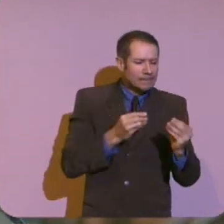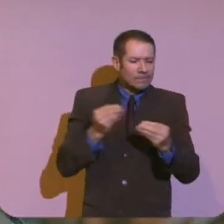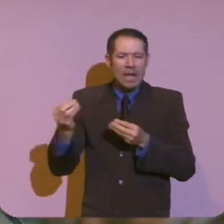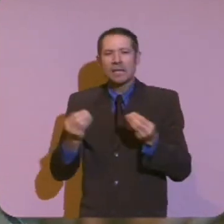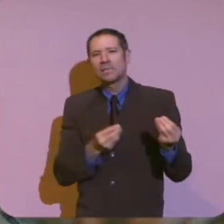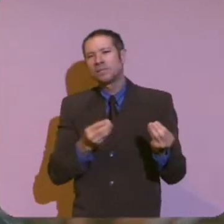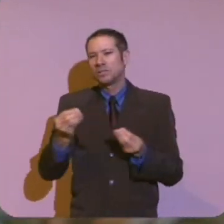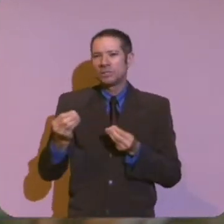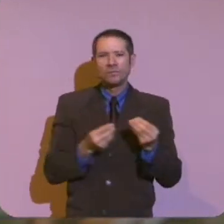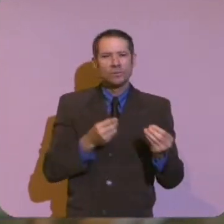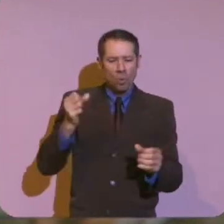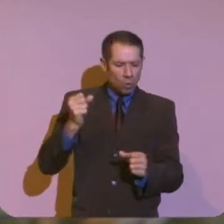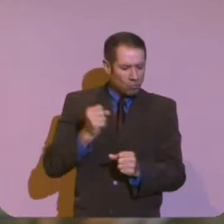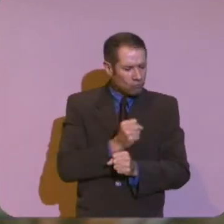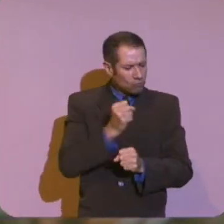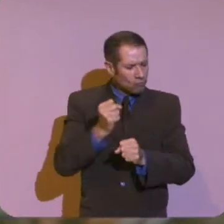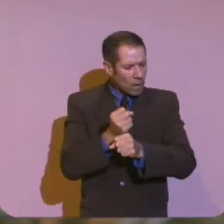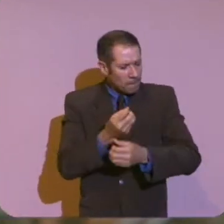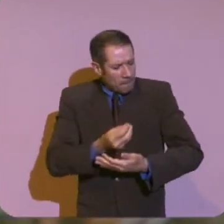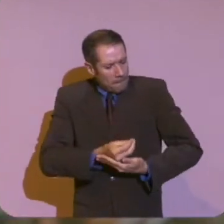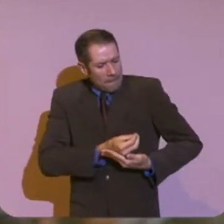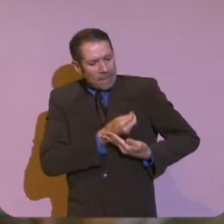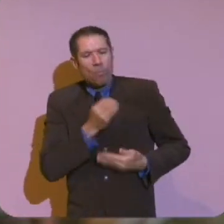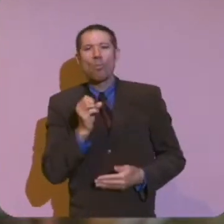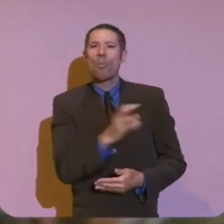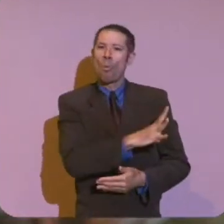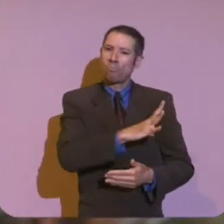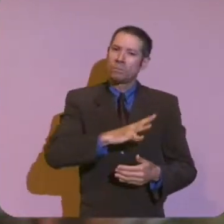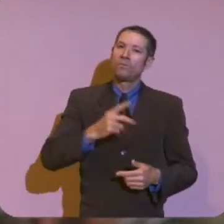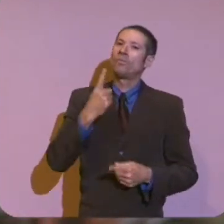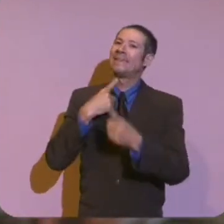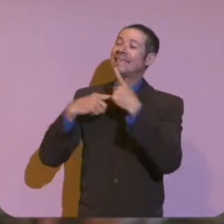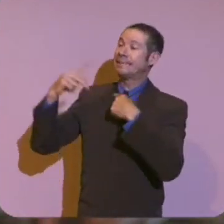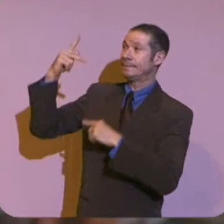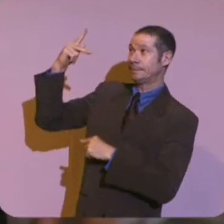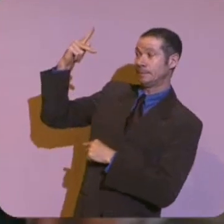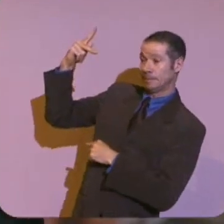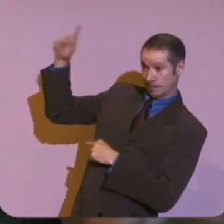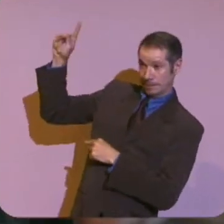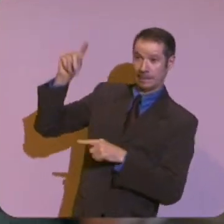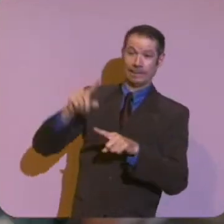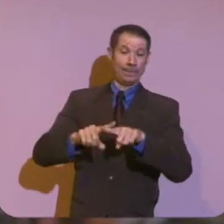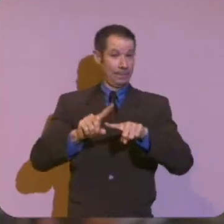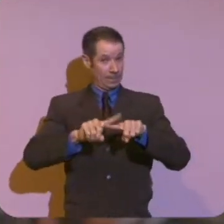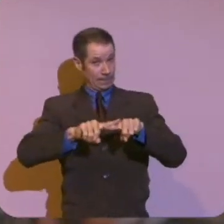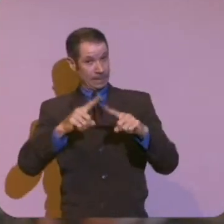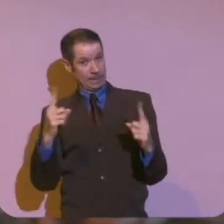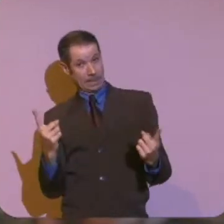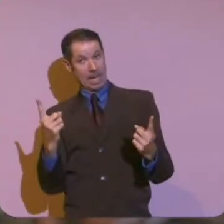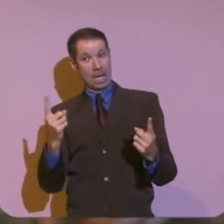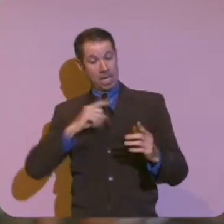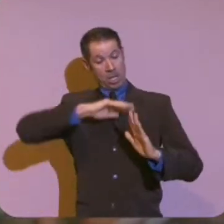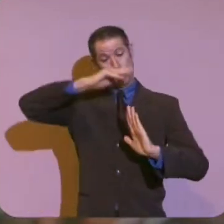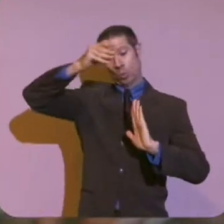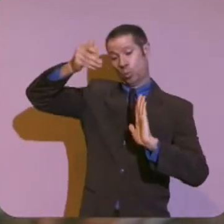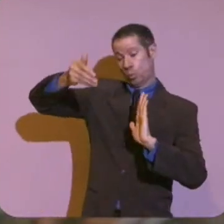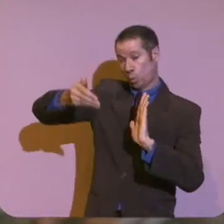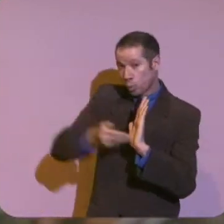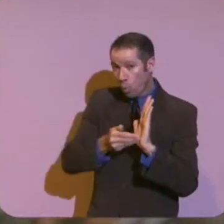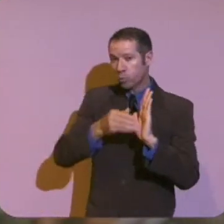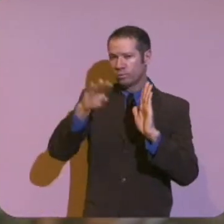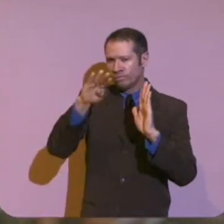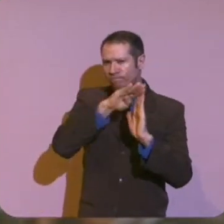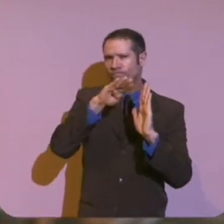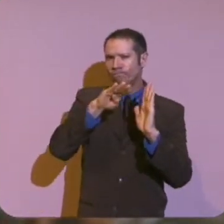ser reconstruído segundo a vontade de Deus. Por quê? Porque através de todo esse